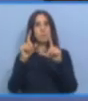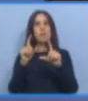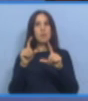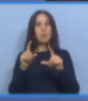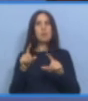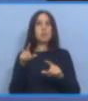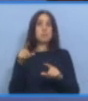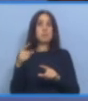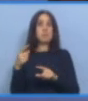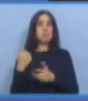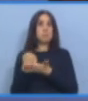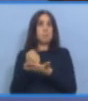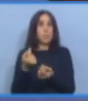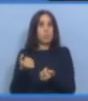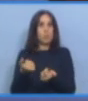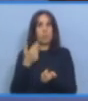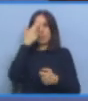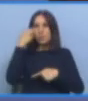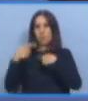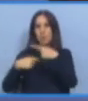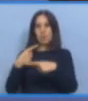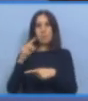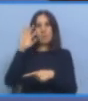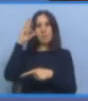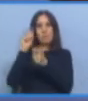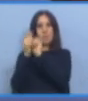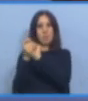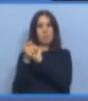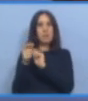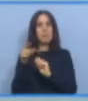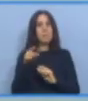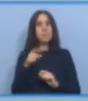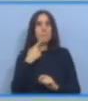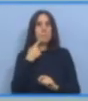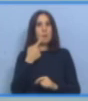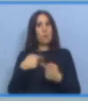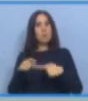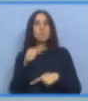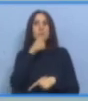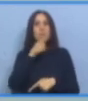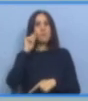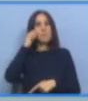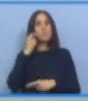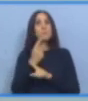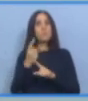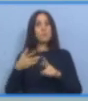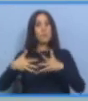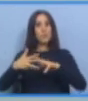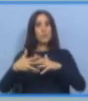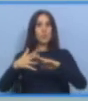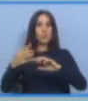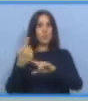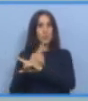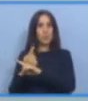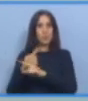que contribuíram pouco, historicamente, para as alterações climáticas, são aqueles que mais sofrem, porque as suas